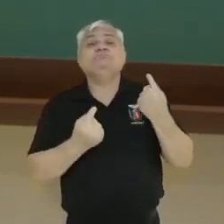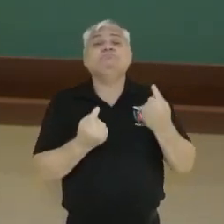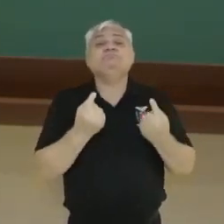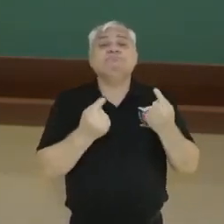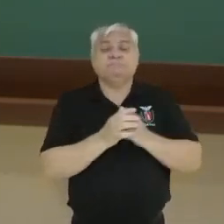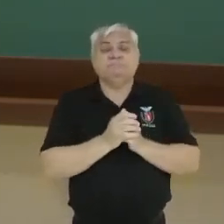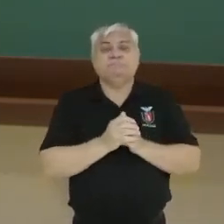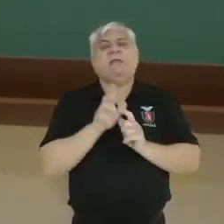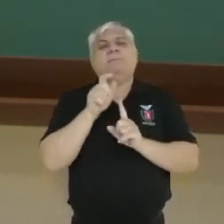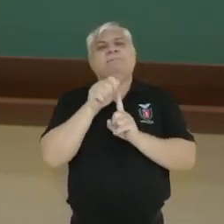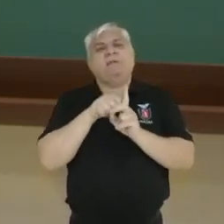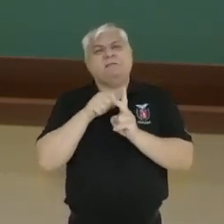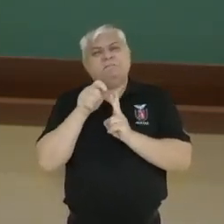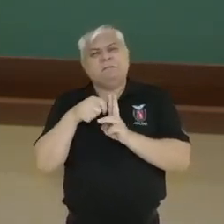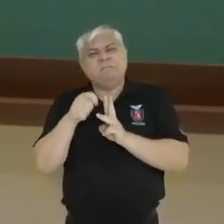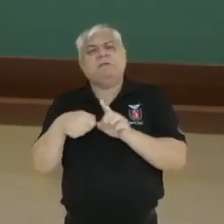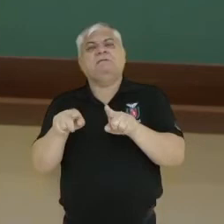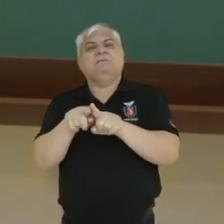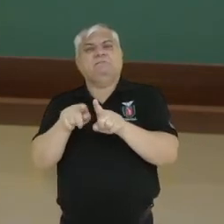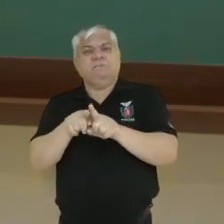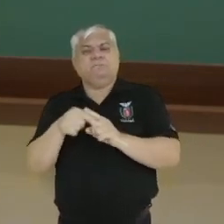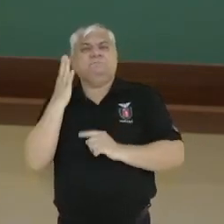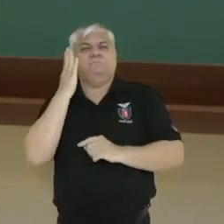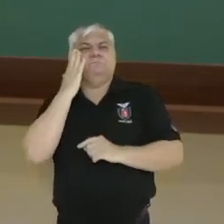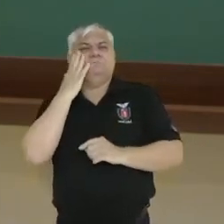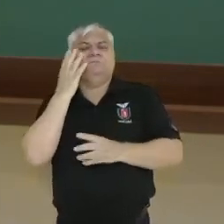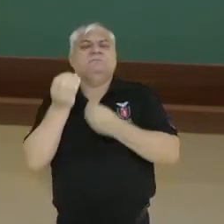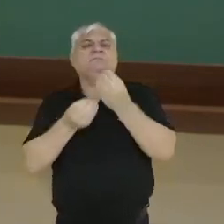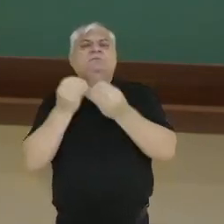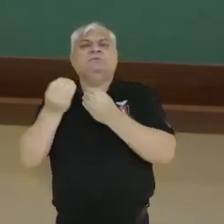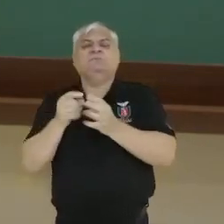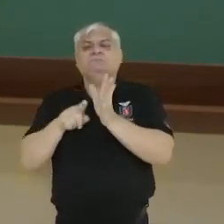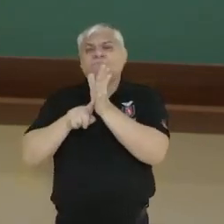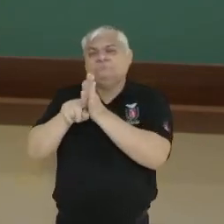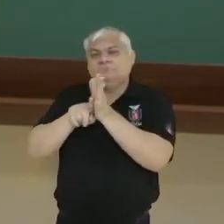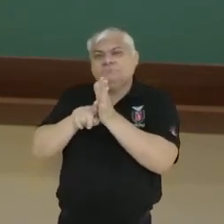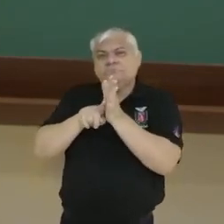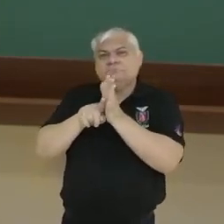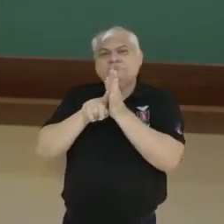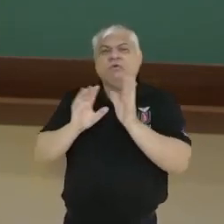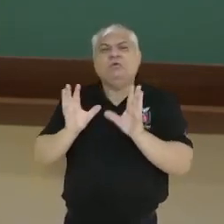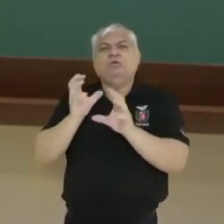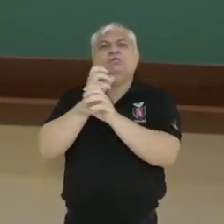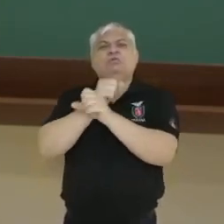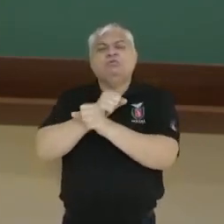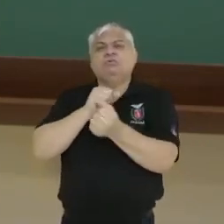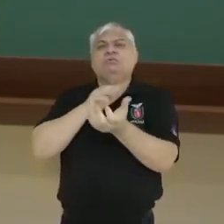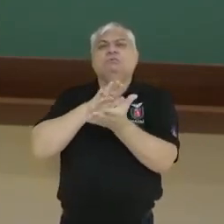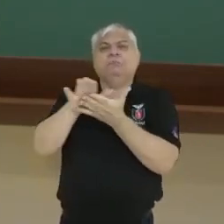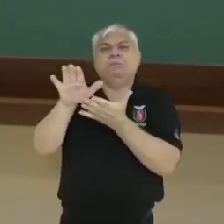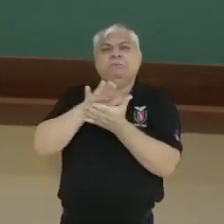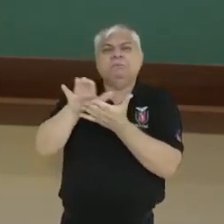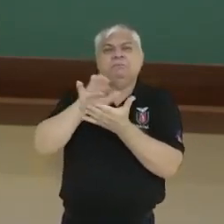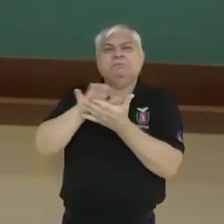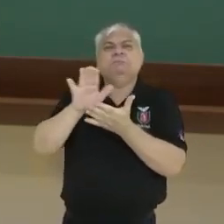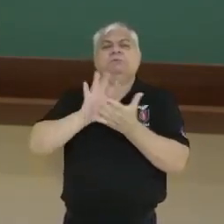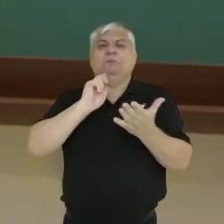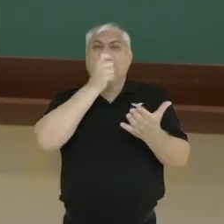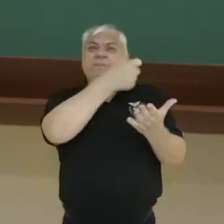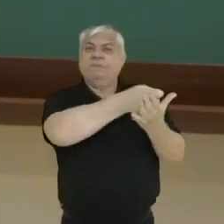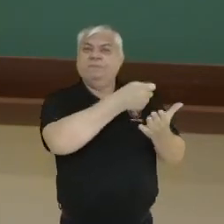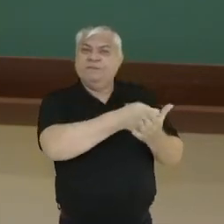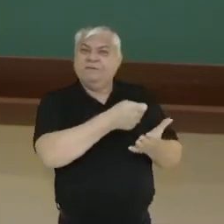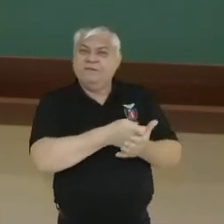mensal de todas as despesas e também vai fazer um levantamento mensal de todas as suas receitas, que é exatamente